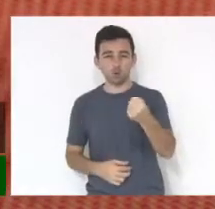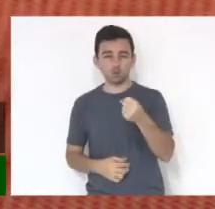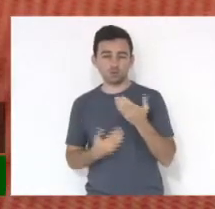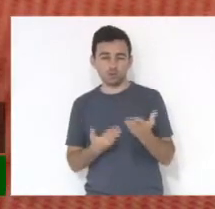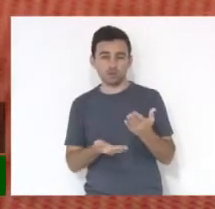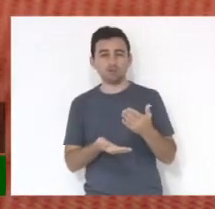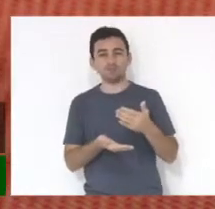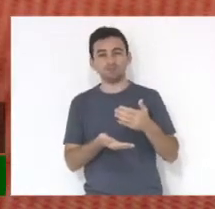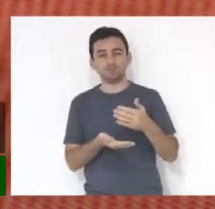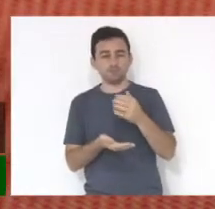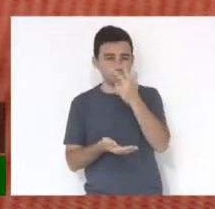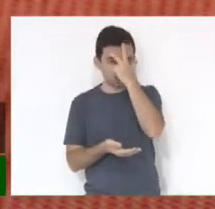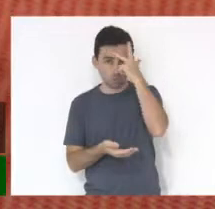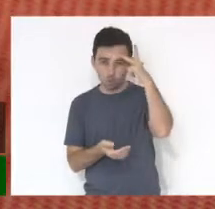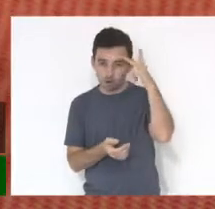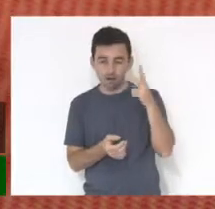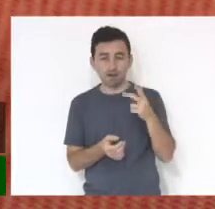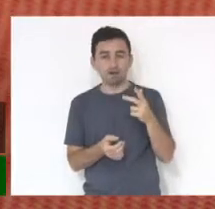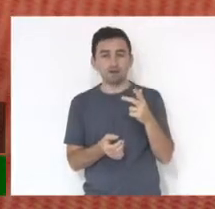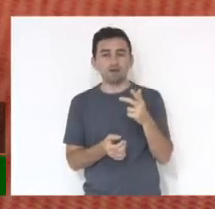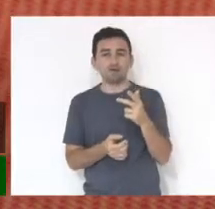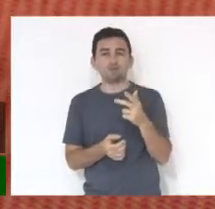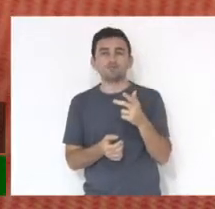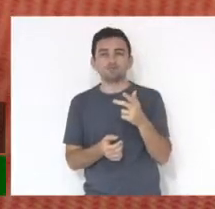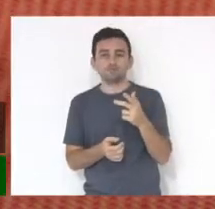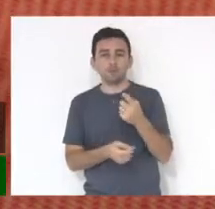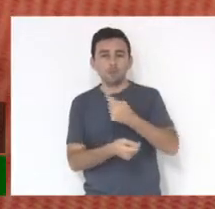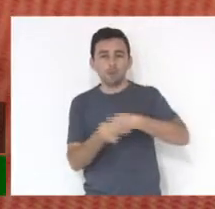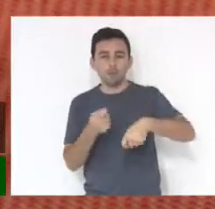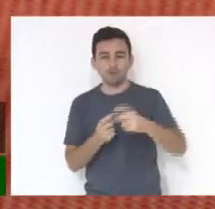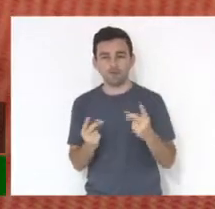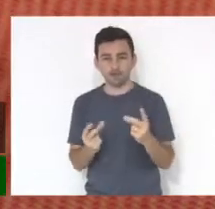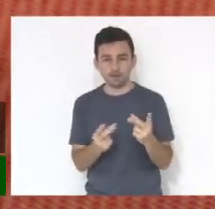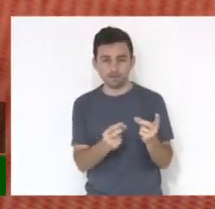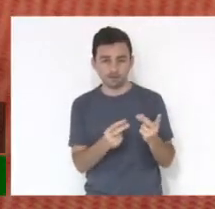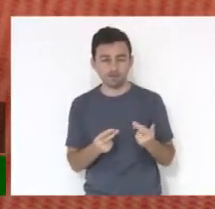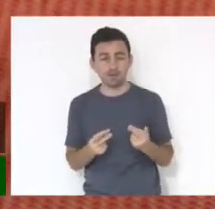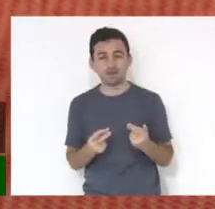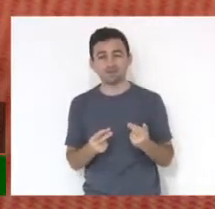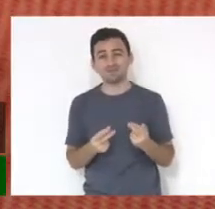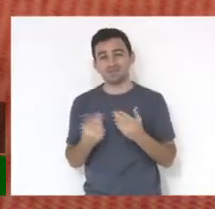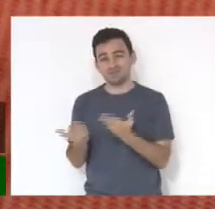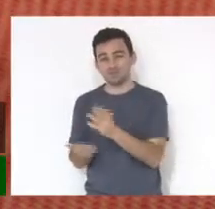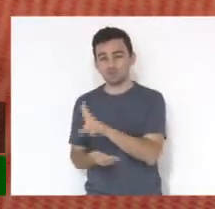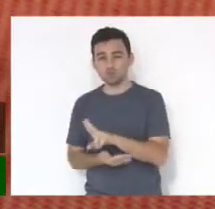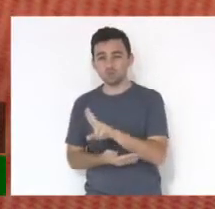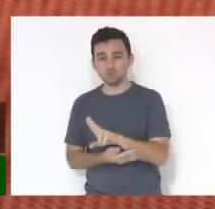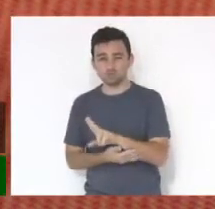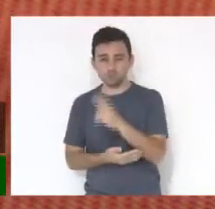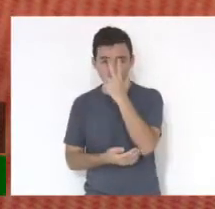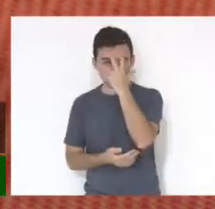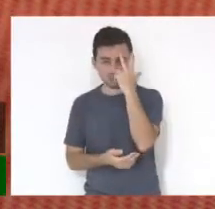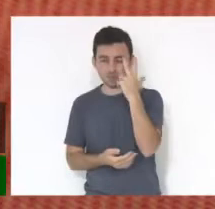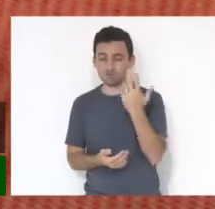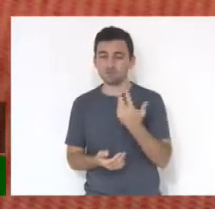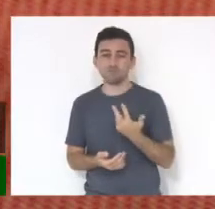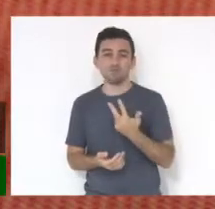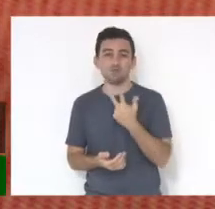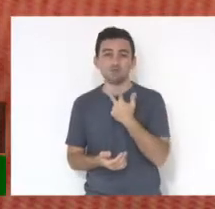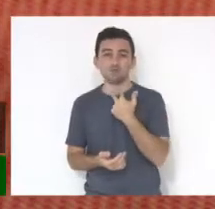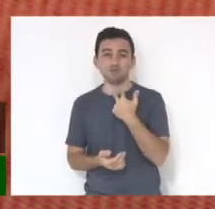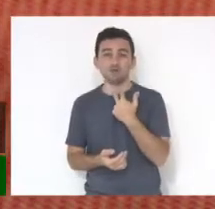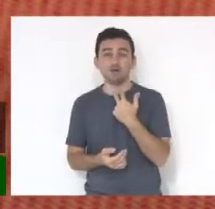tenho do usuário, até porque ele é uma vítima do traficante. Mas é impossível conceber essa ideia de que um